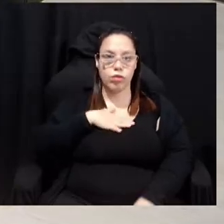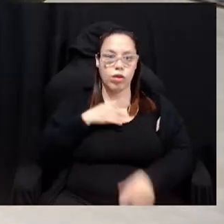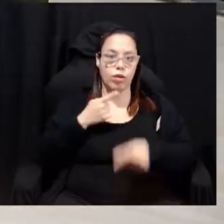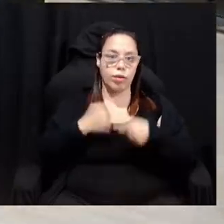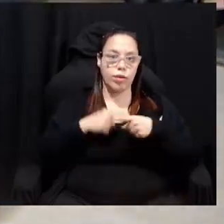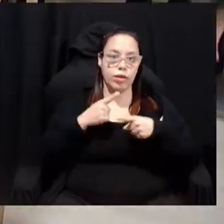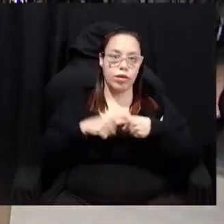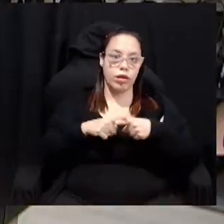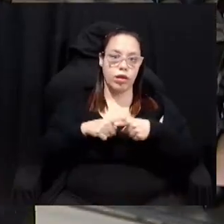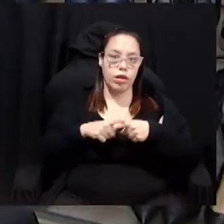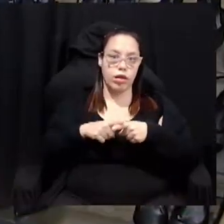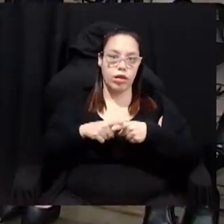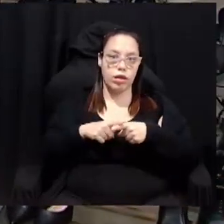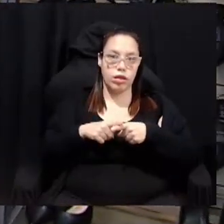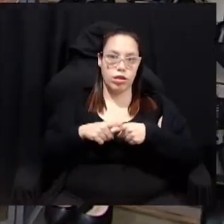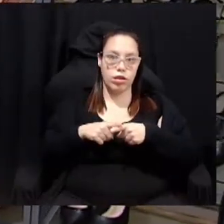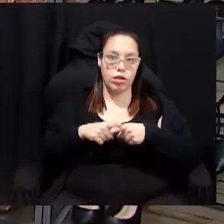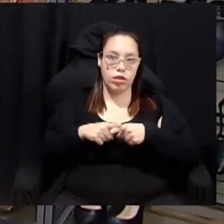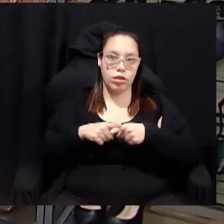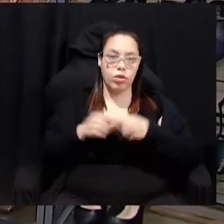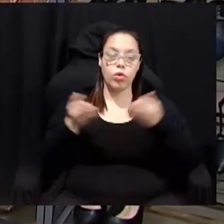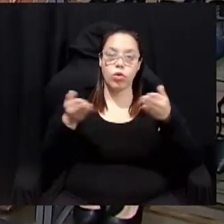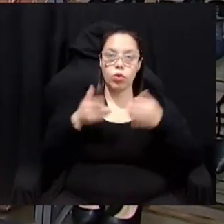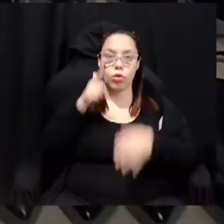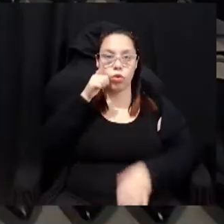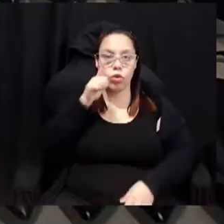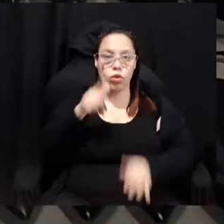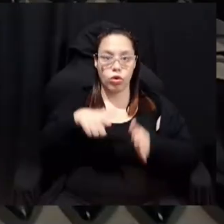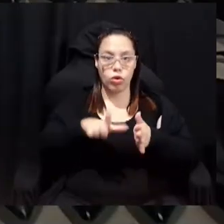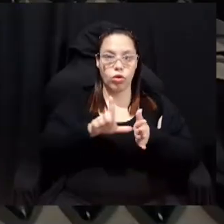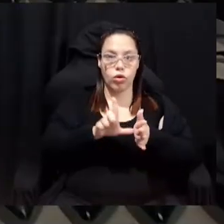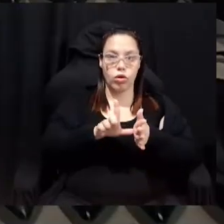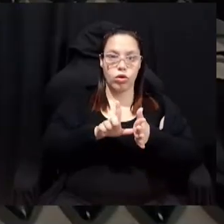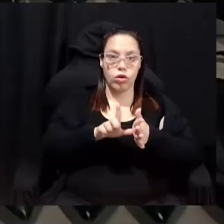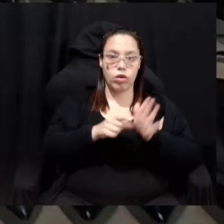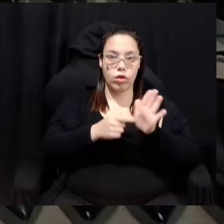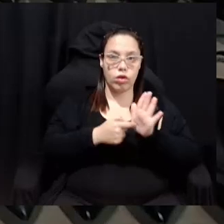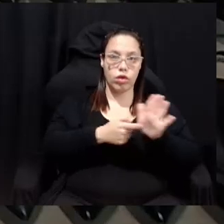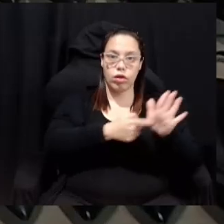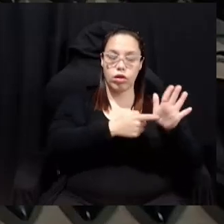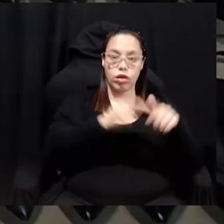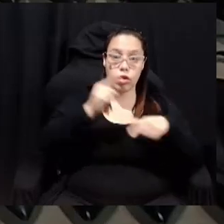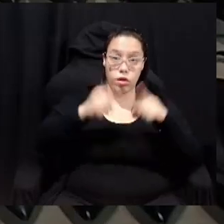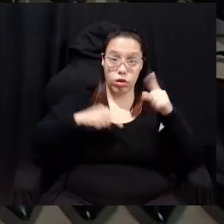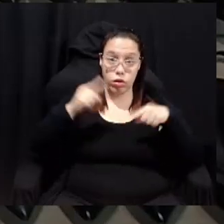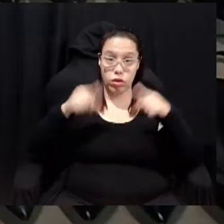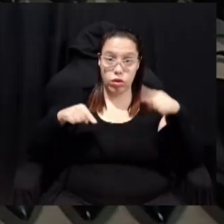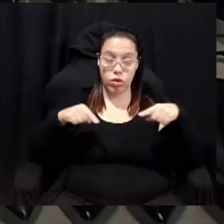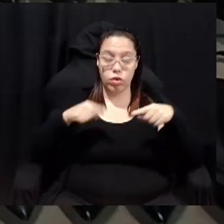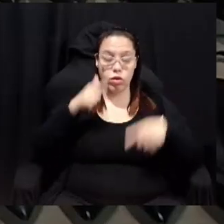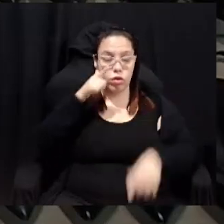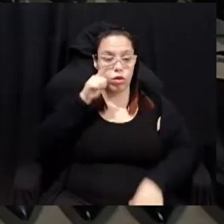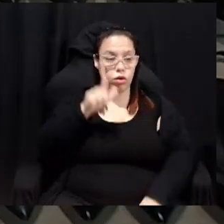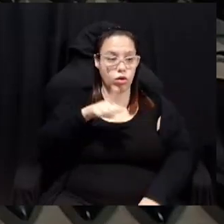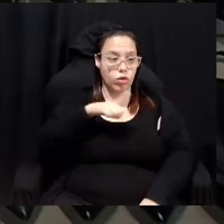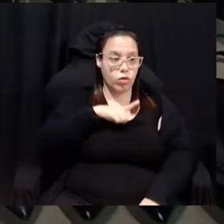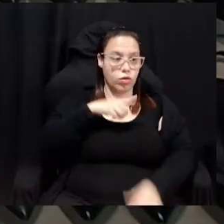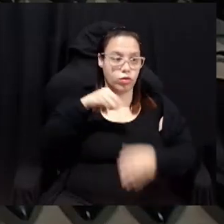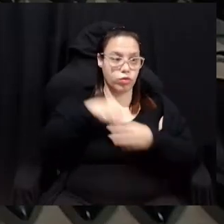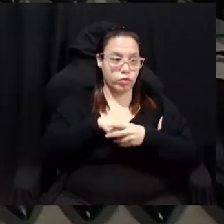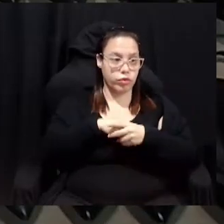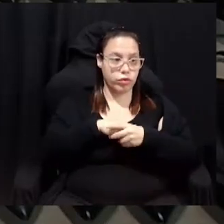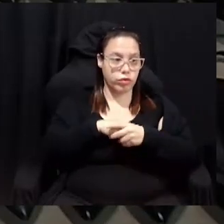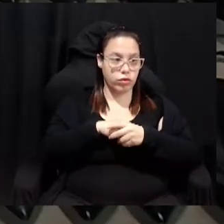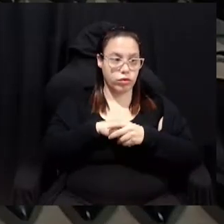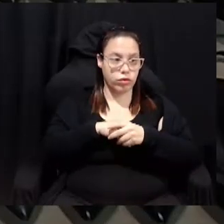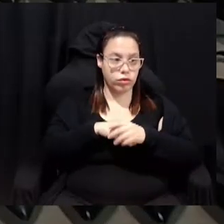demanda dos clientes. E hoje eu consigo antecipar isso e mostrar essa variedade que a gente consegue ter dentro do nosso armário a